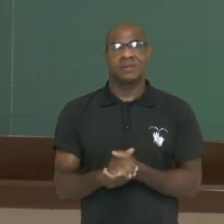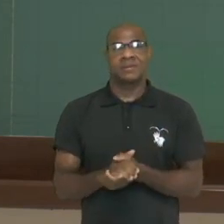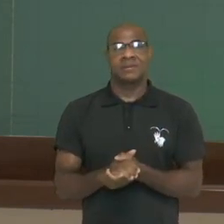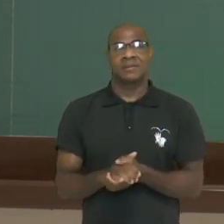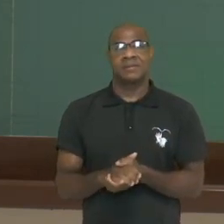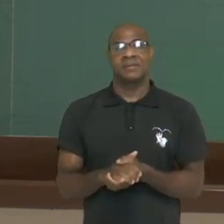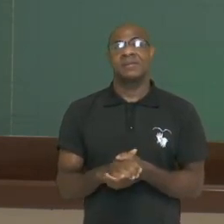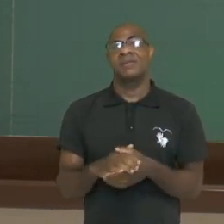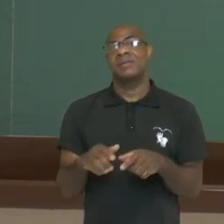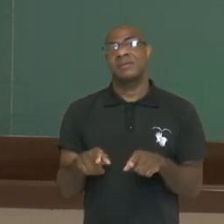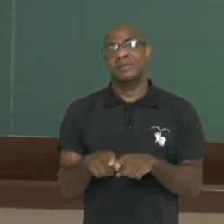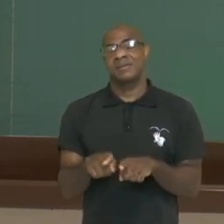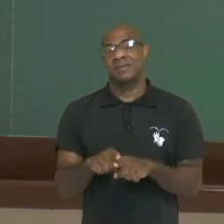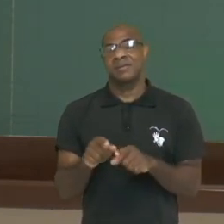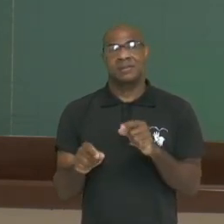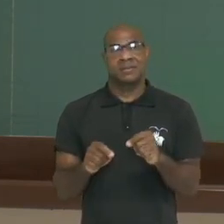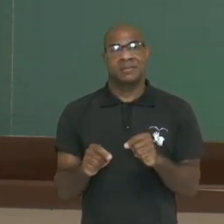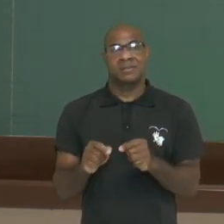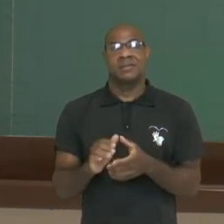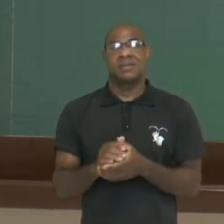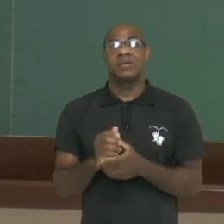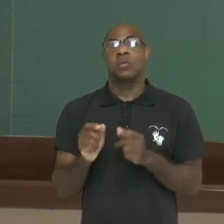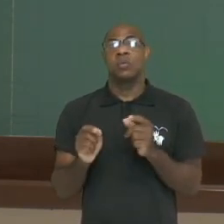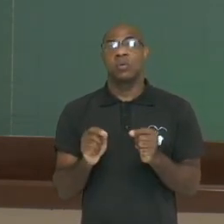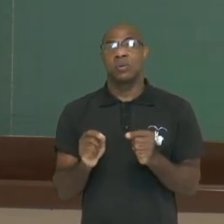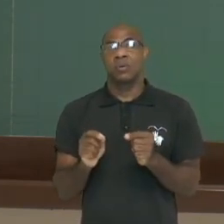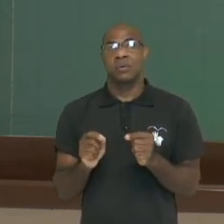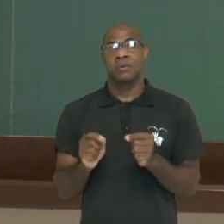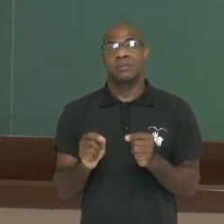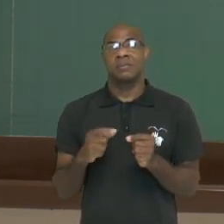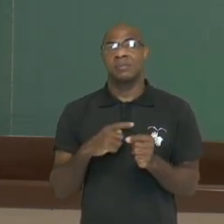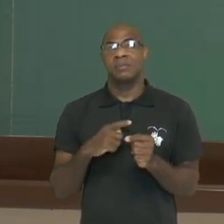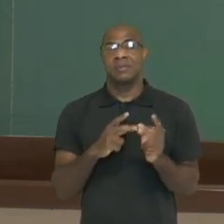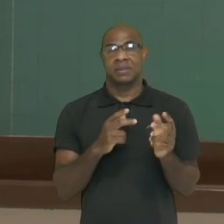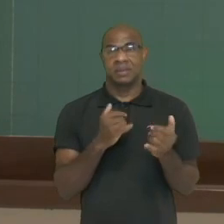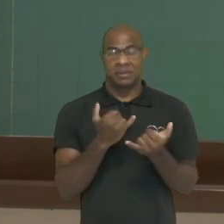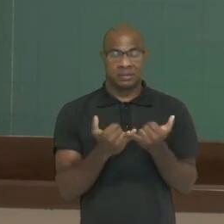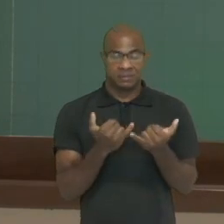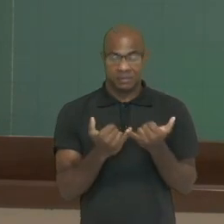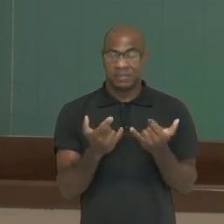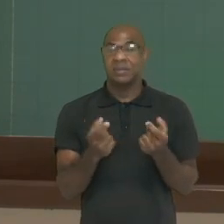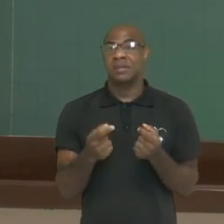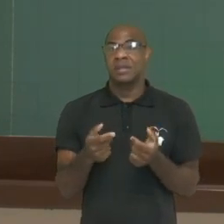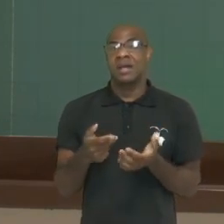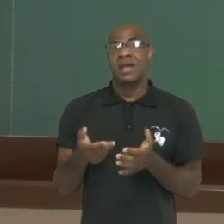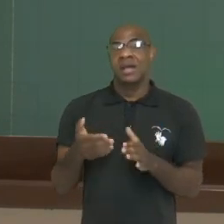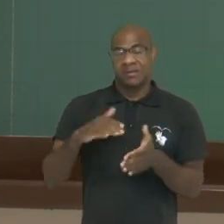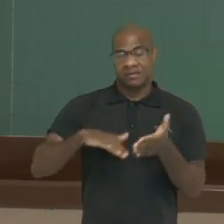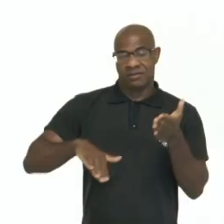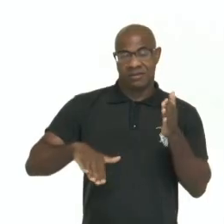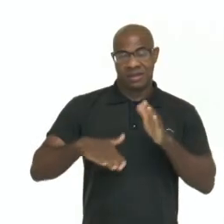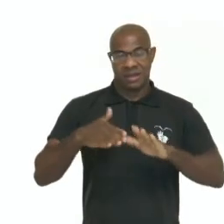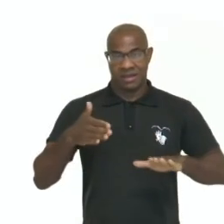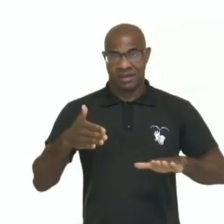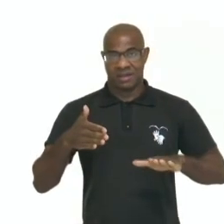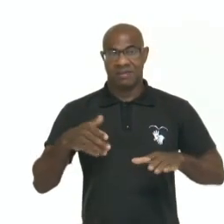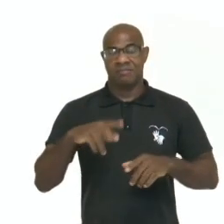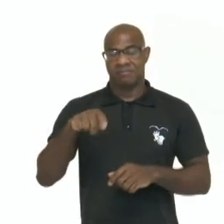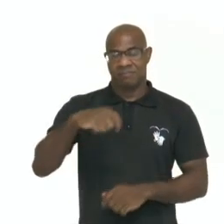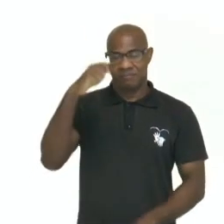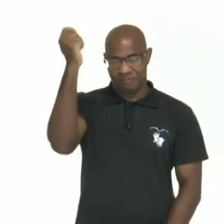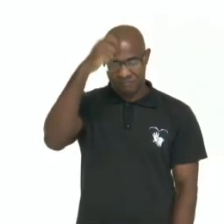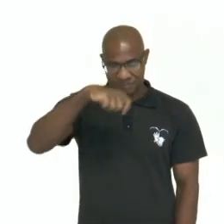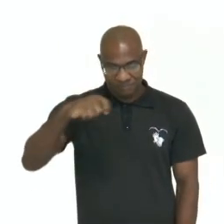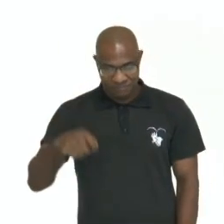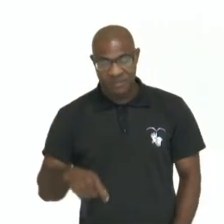são os combates. O Kata, semelhante à ginástica artística, tem esses critérios de